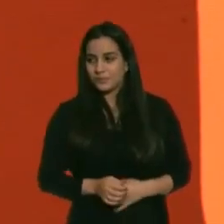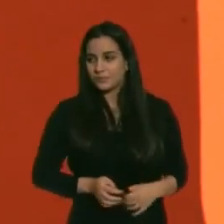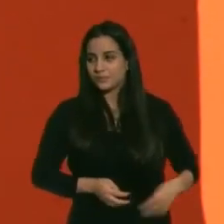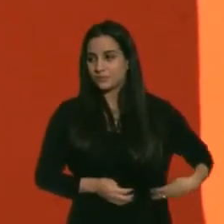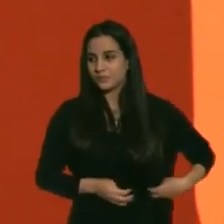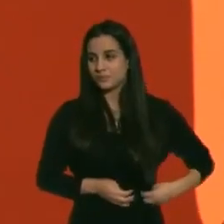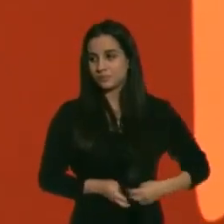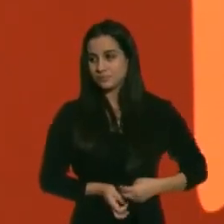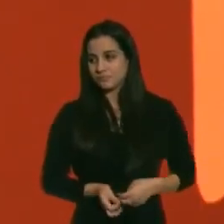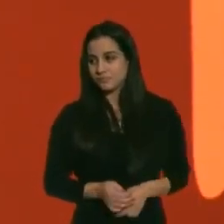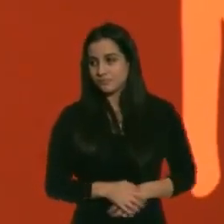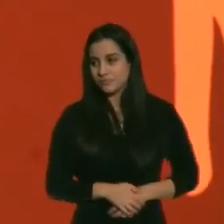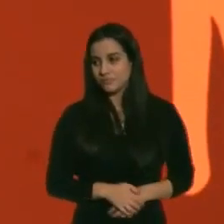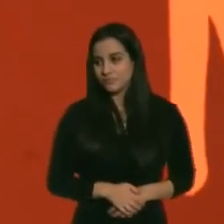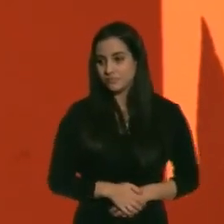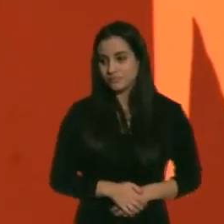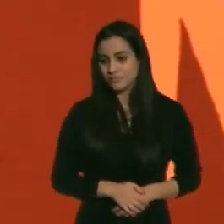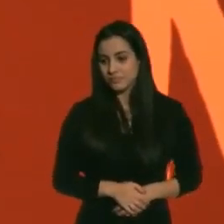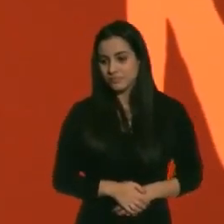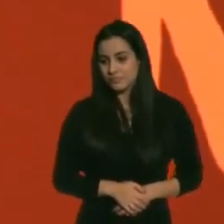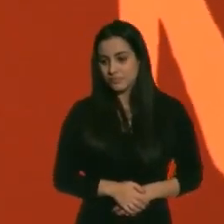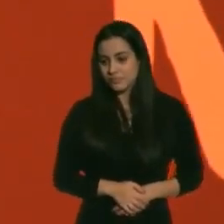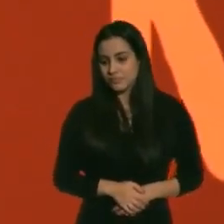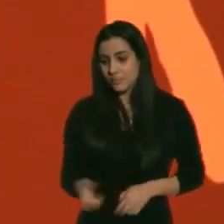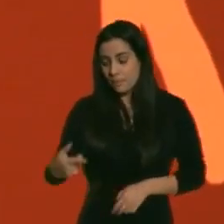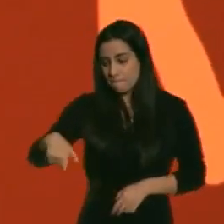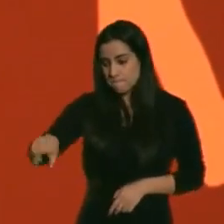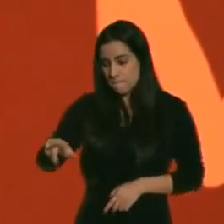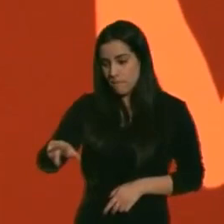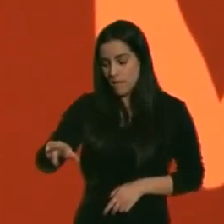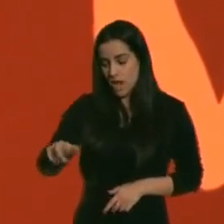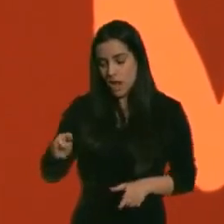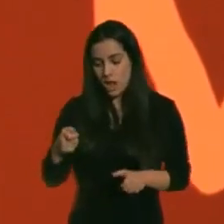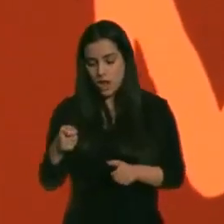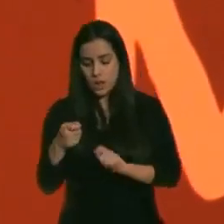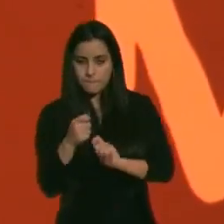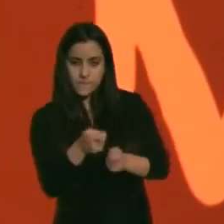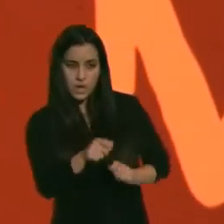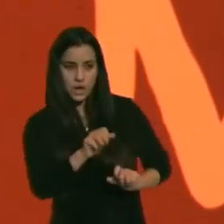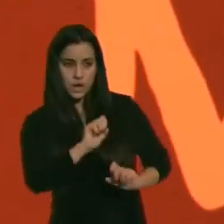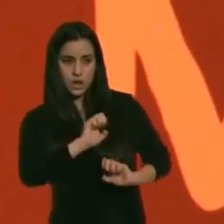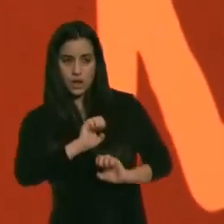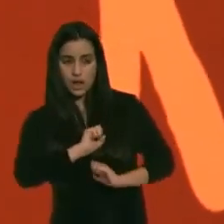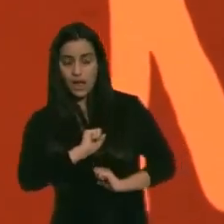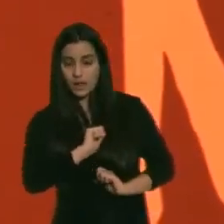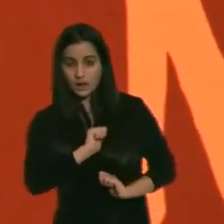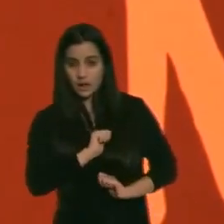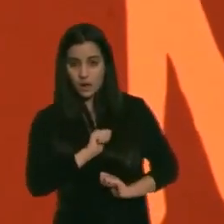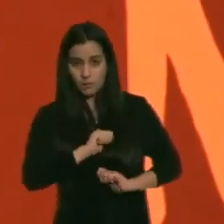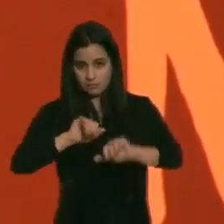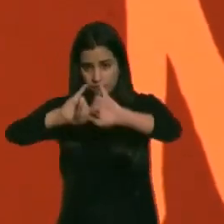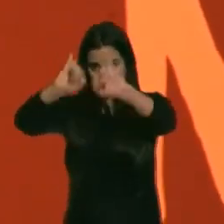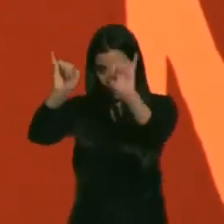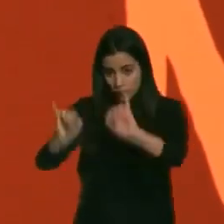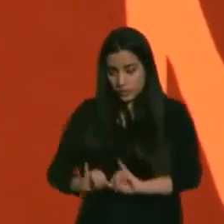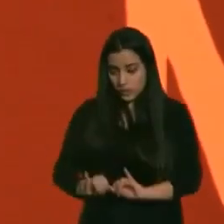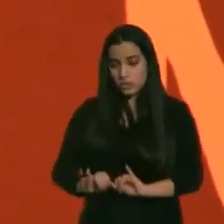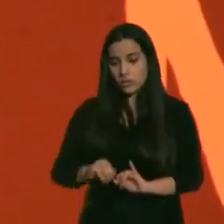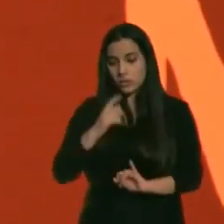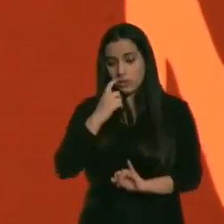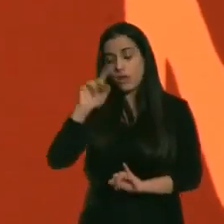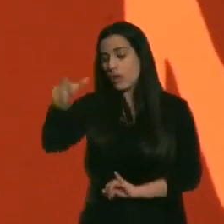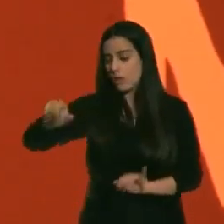Quando as pessoas pressionam Arão, ele reproduz não um bezerro qualquer, a figura do deus Apis. Era